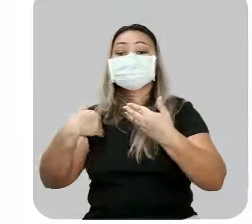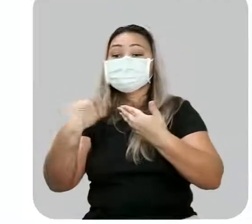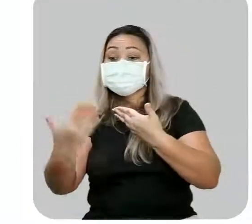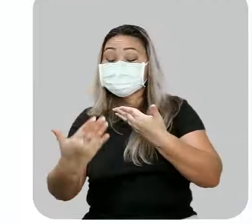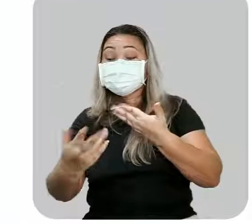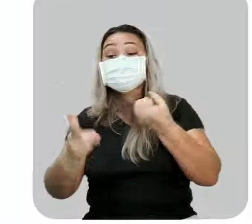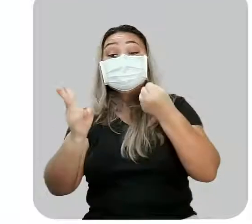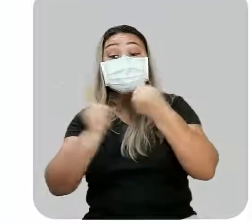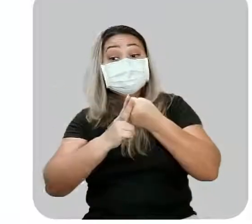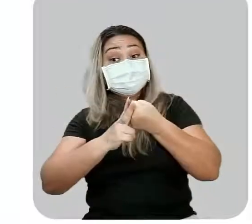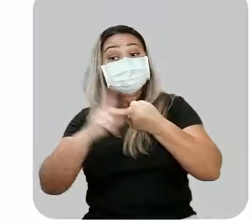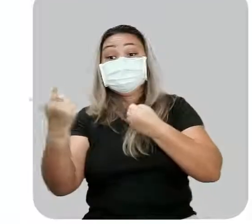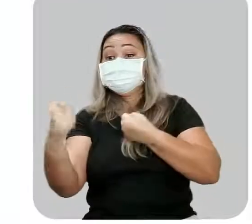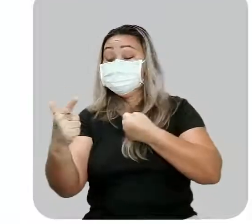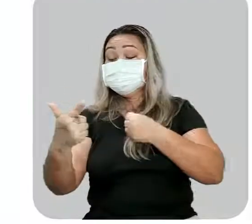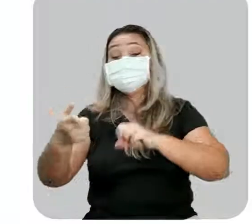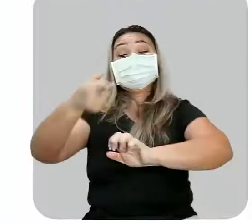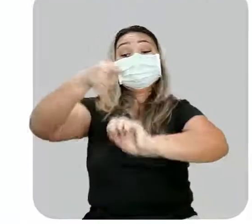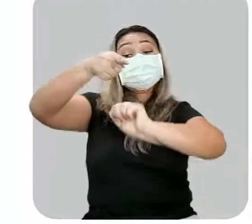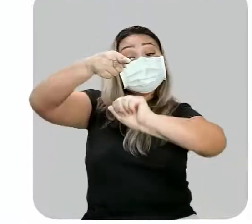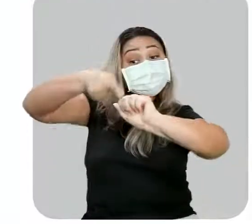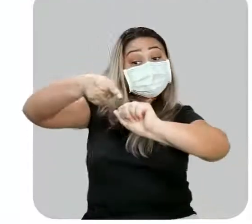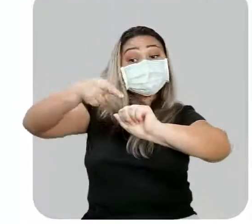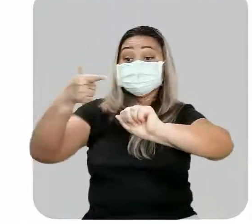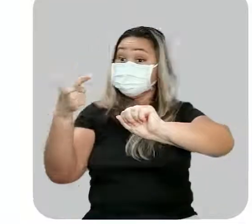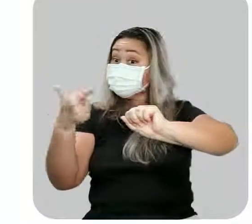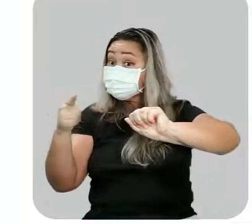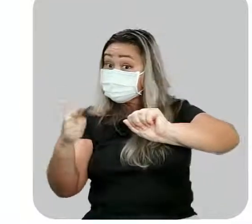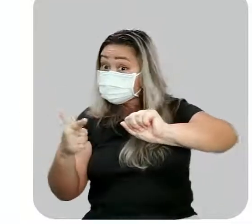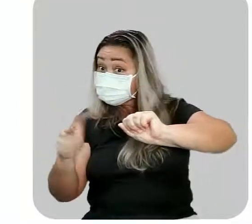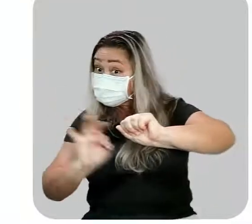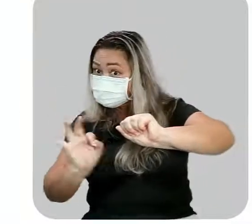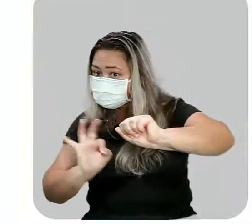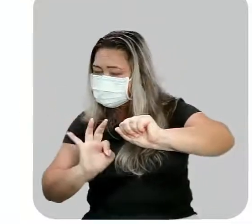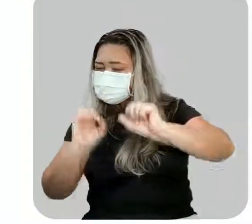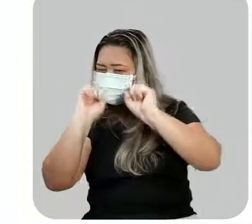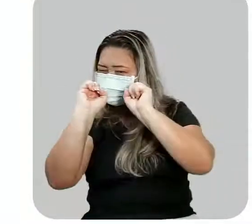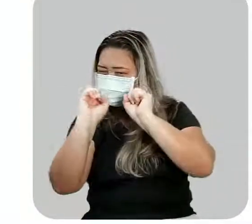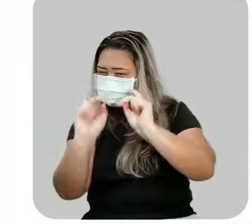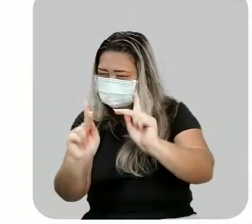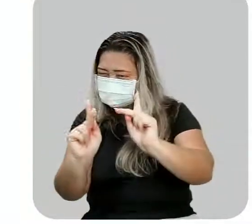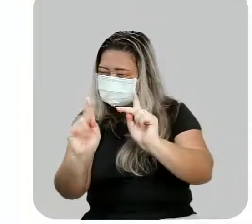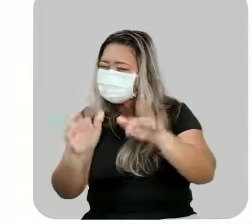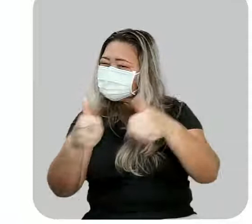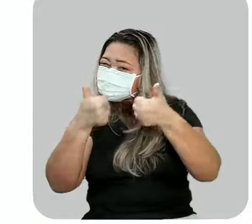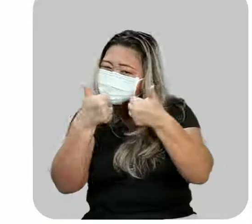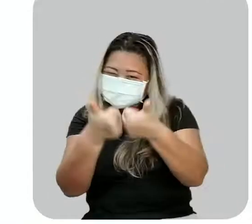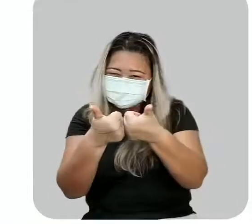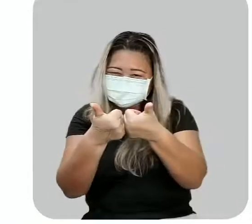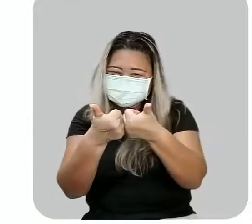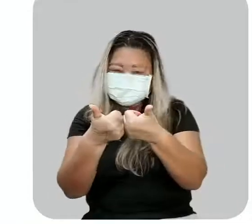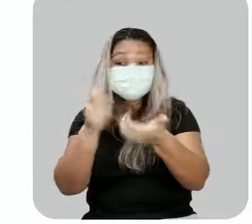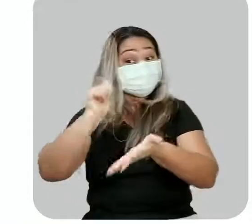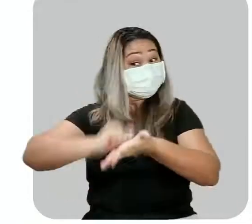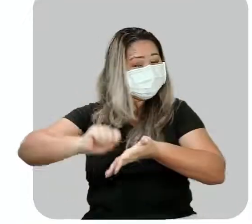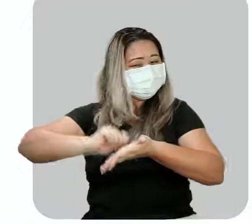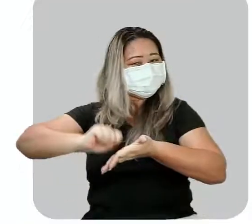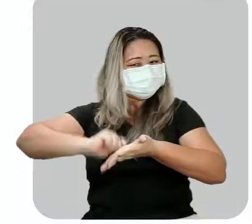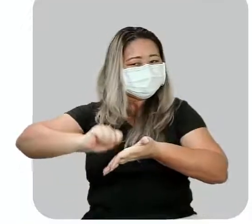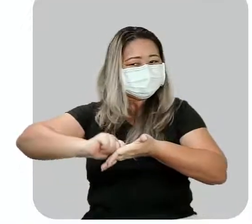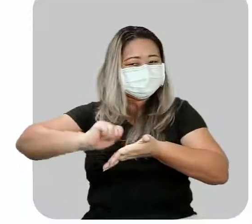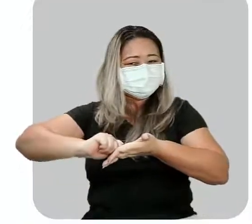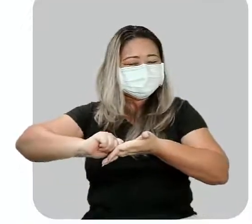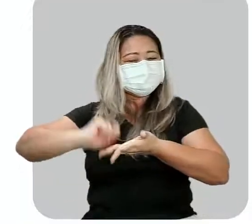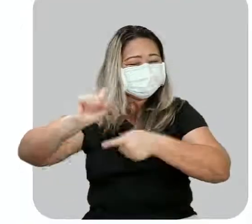verbo também não tem crase, ok? Muito bem, amadinho. Vão fazer as